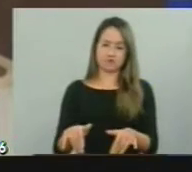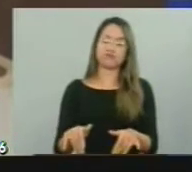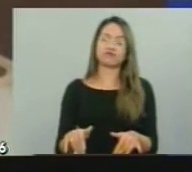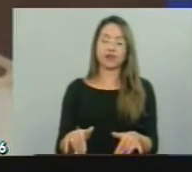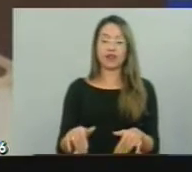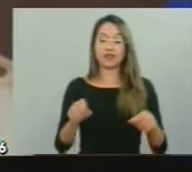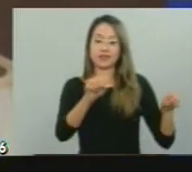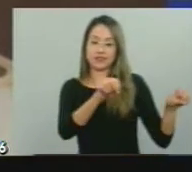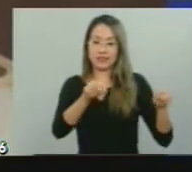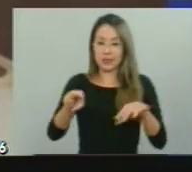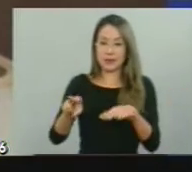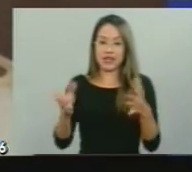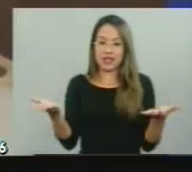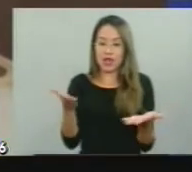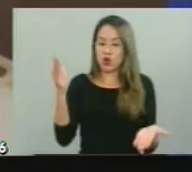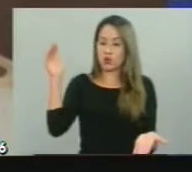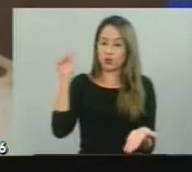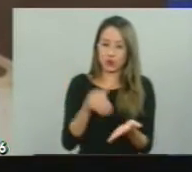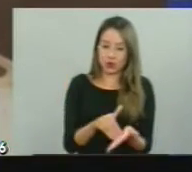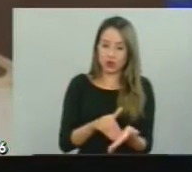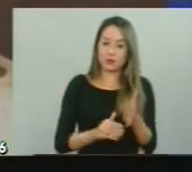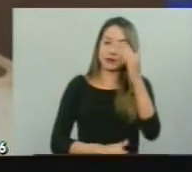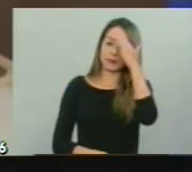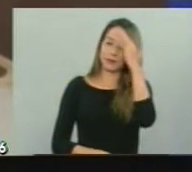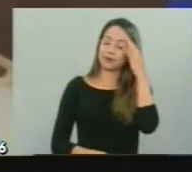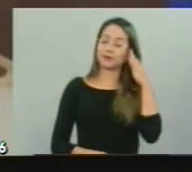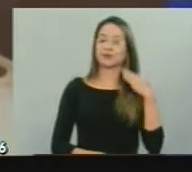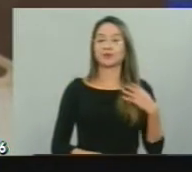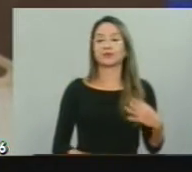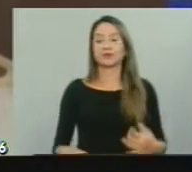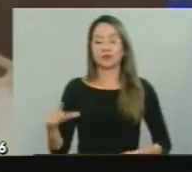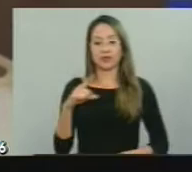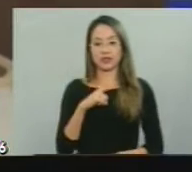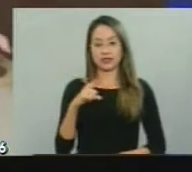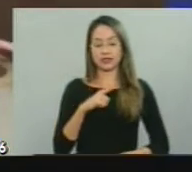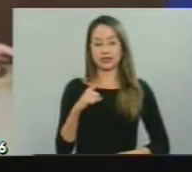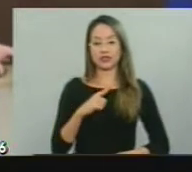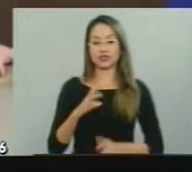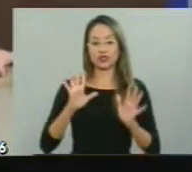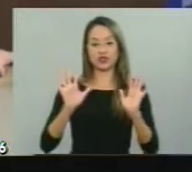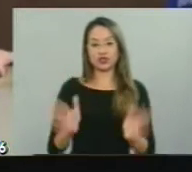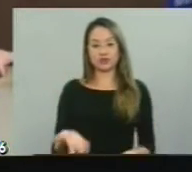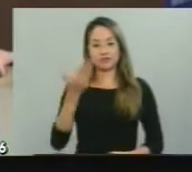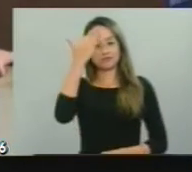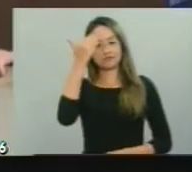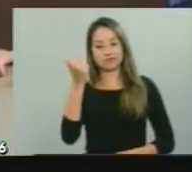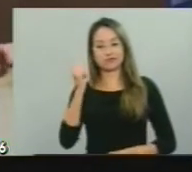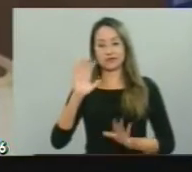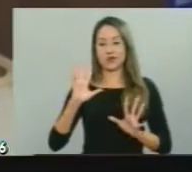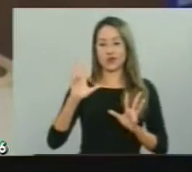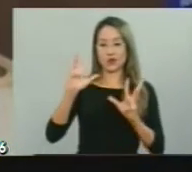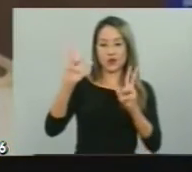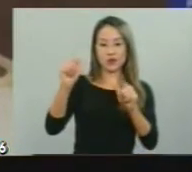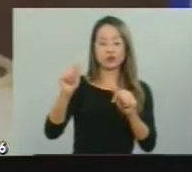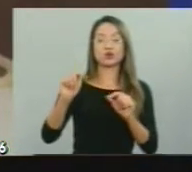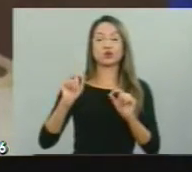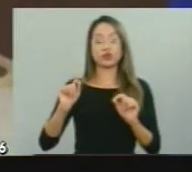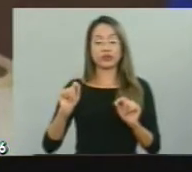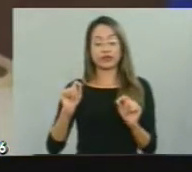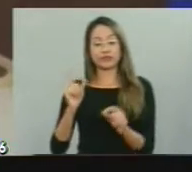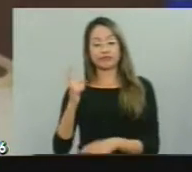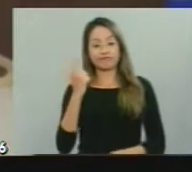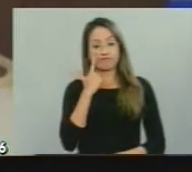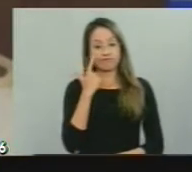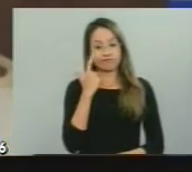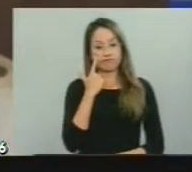esta semana com o que já é sabido por todos, a